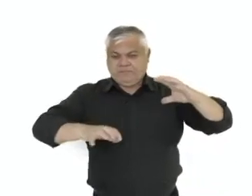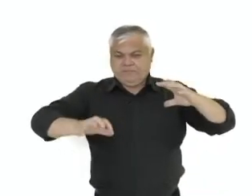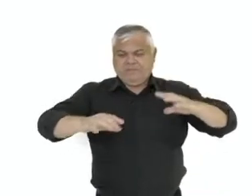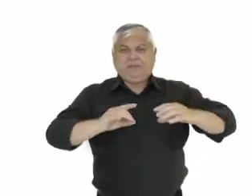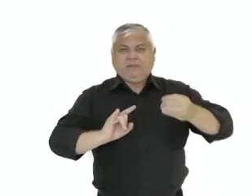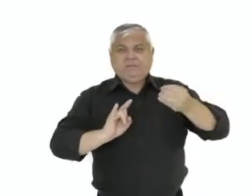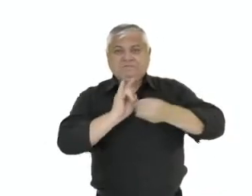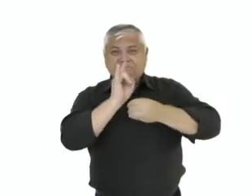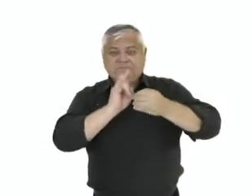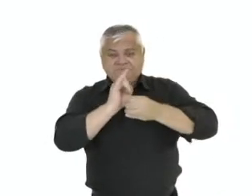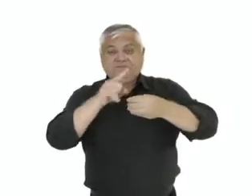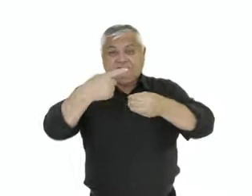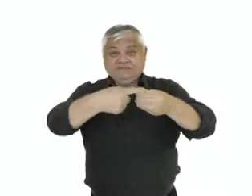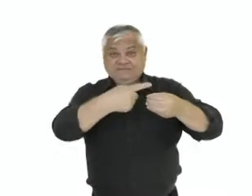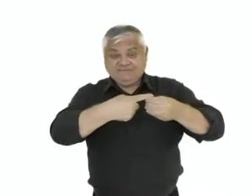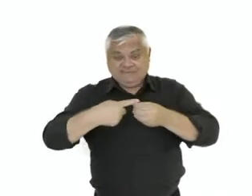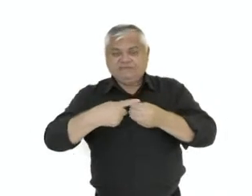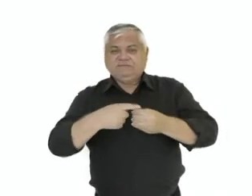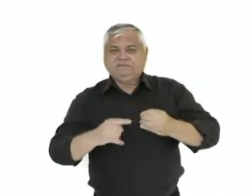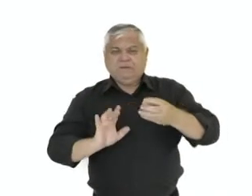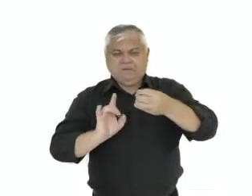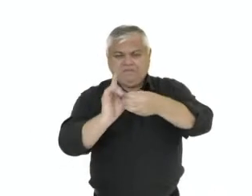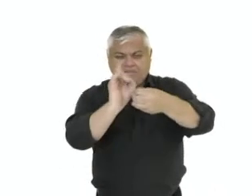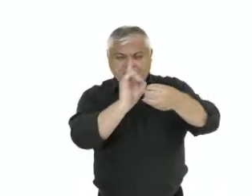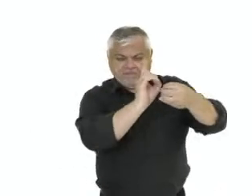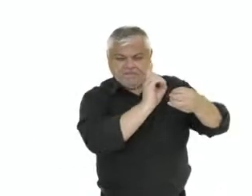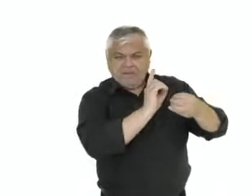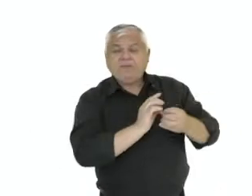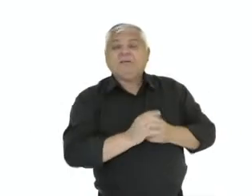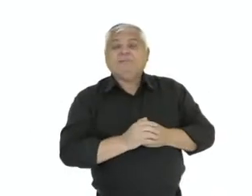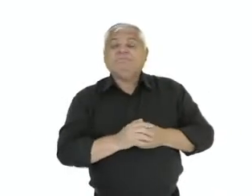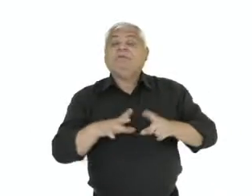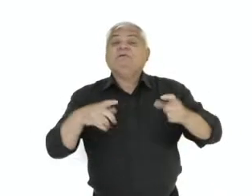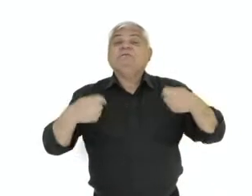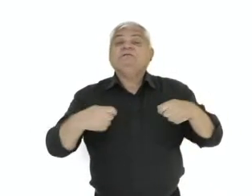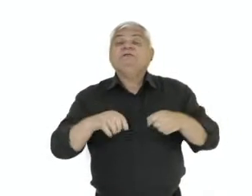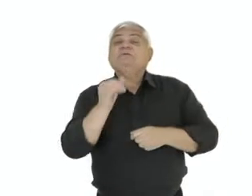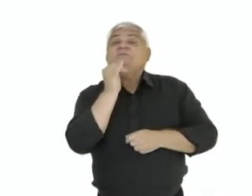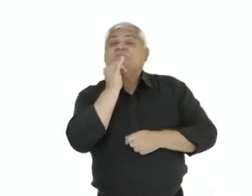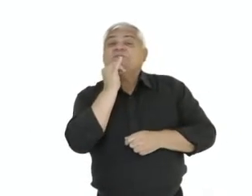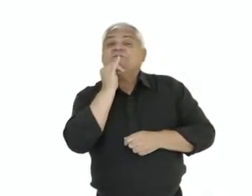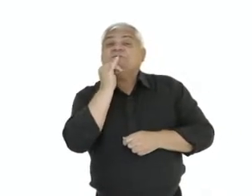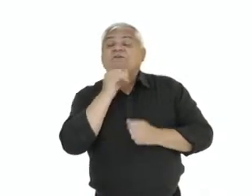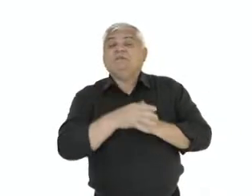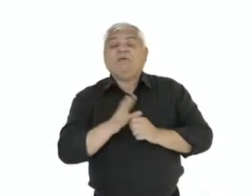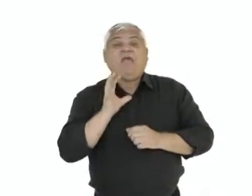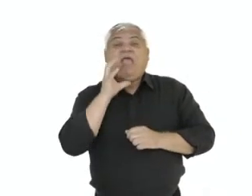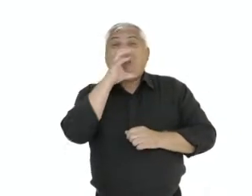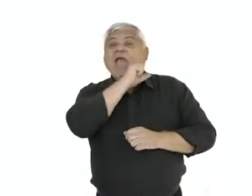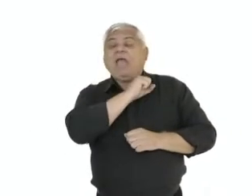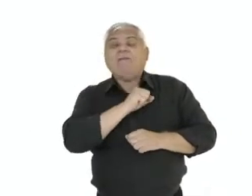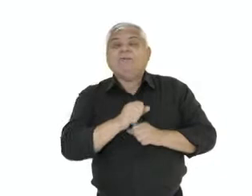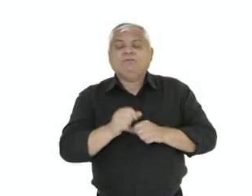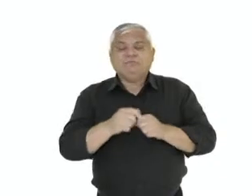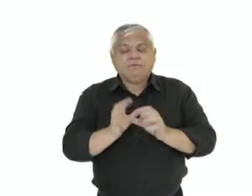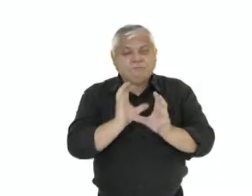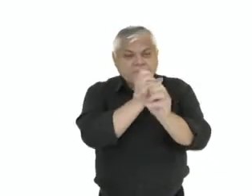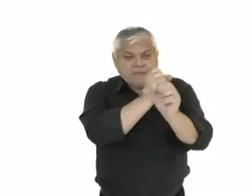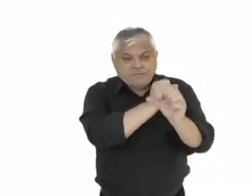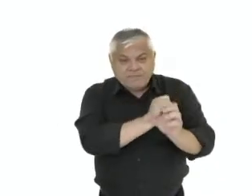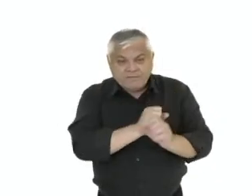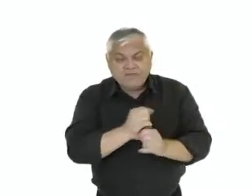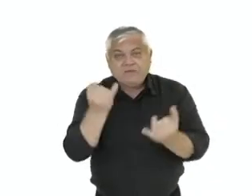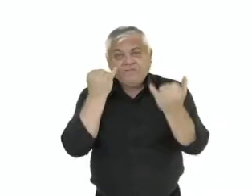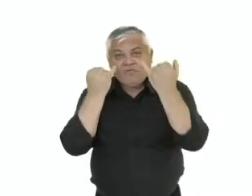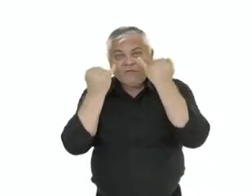o território do município. Assim, possuir uma forma consideravelmente rápida de obtenção de dados, como as